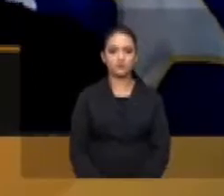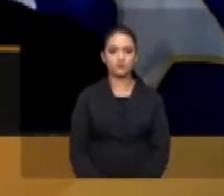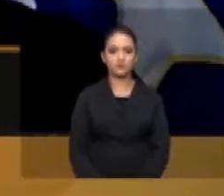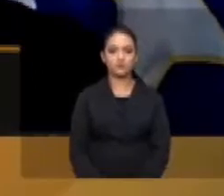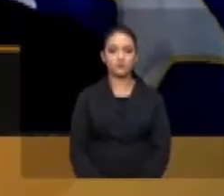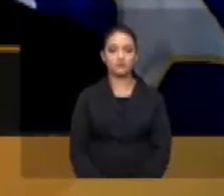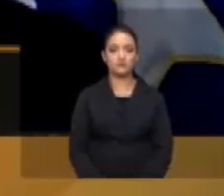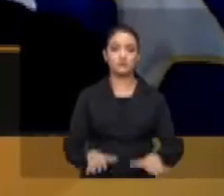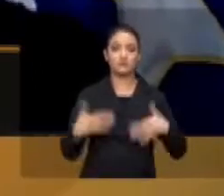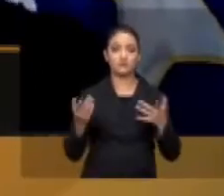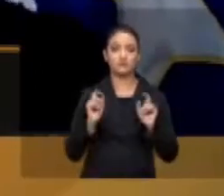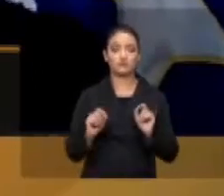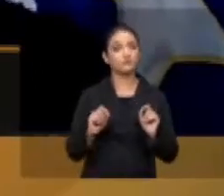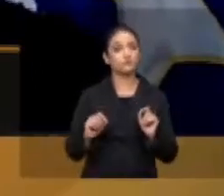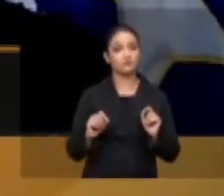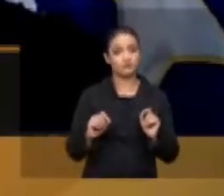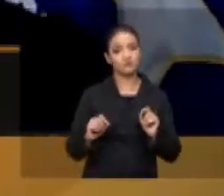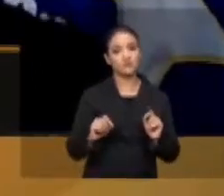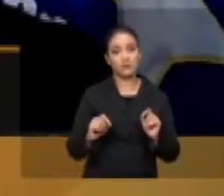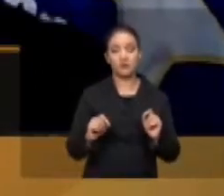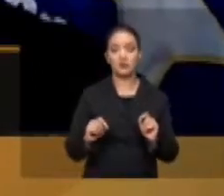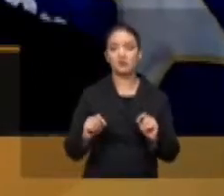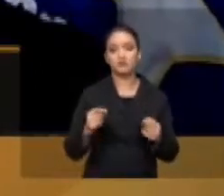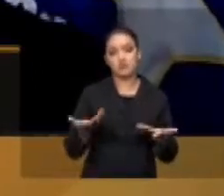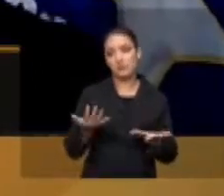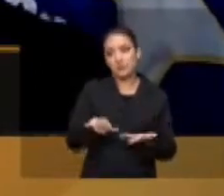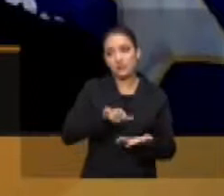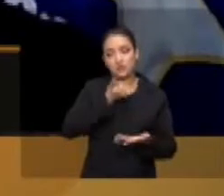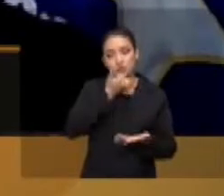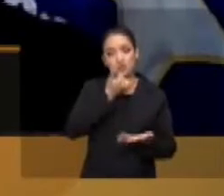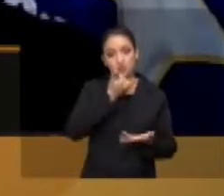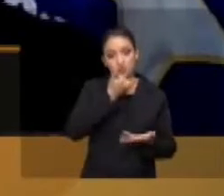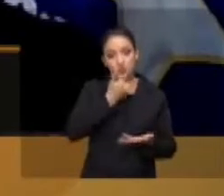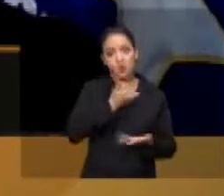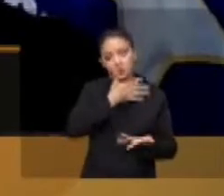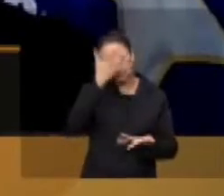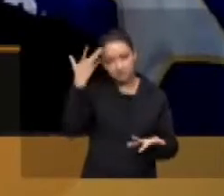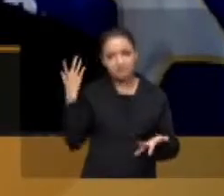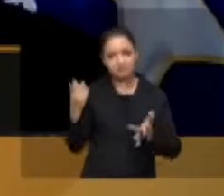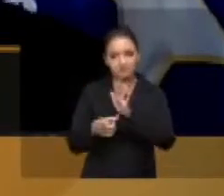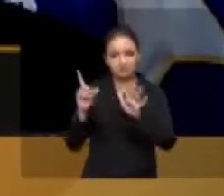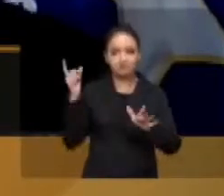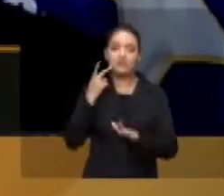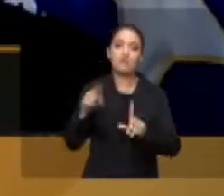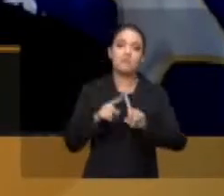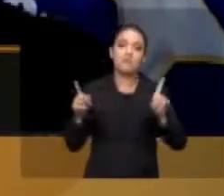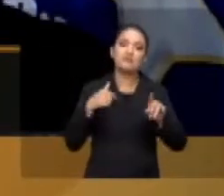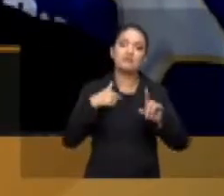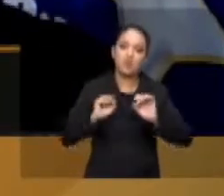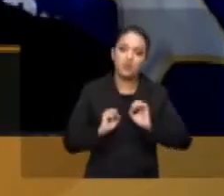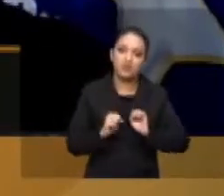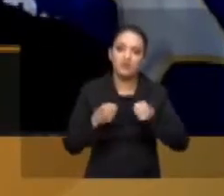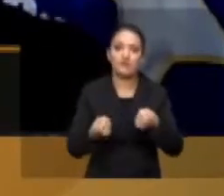parece a este Procurador-Geral da República, pedindo vênia aos nossos grandes processualistas para